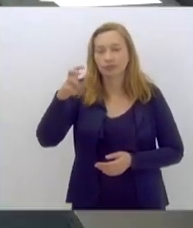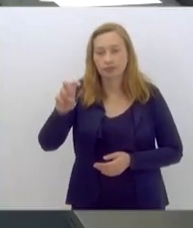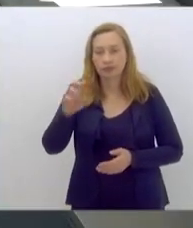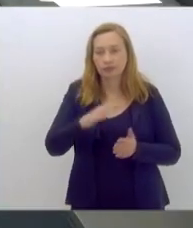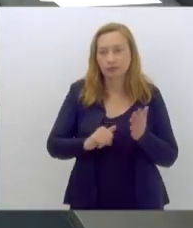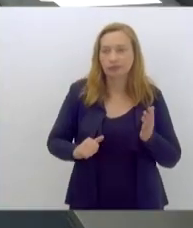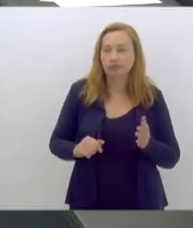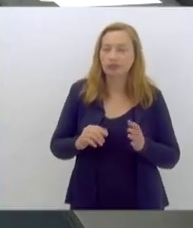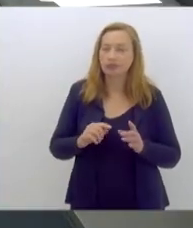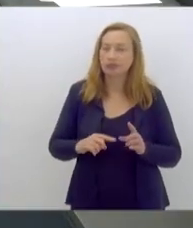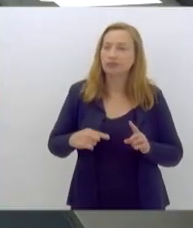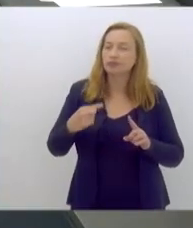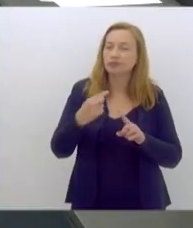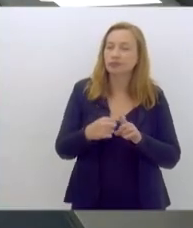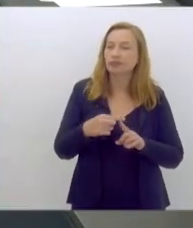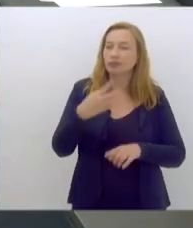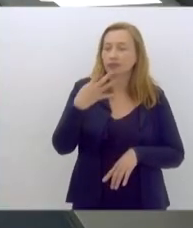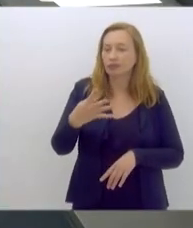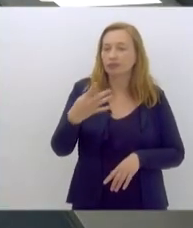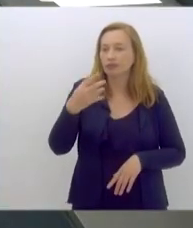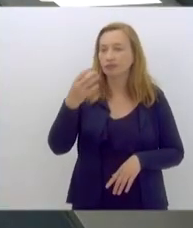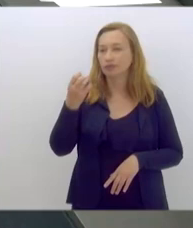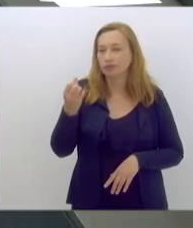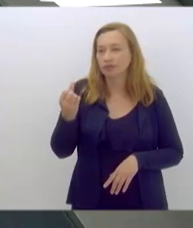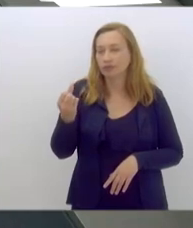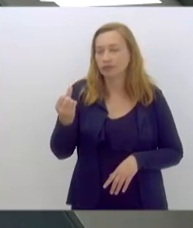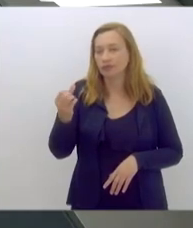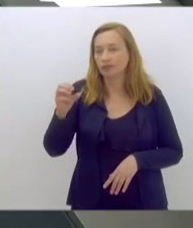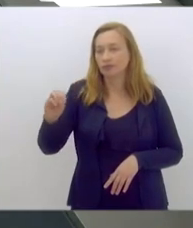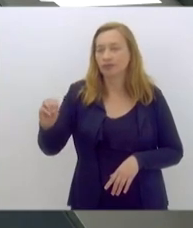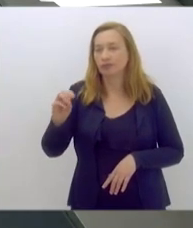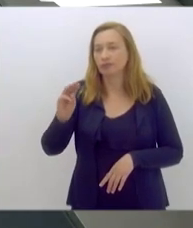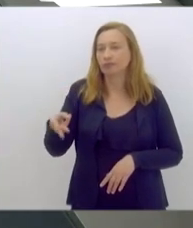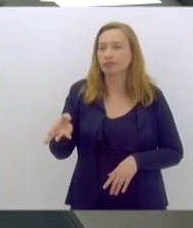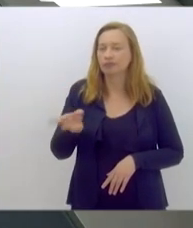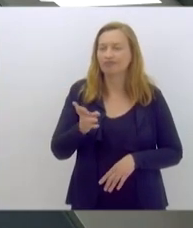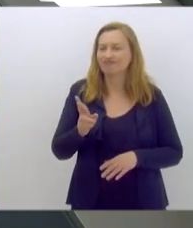um acréscimo efetivo de 460 mil reais